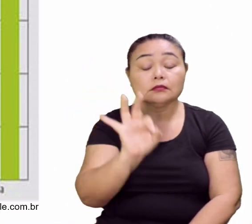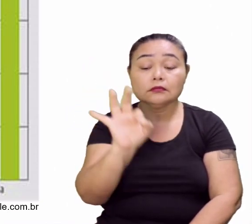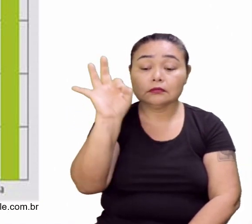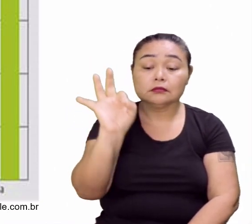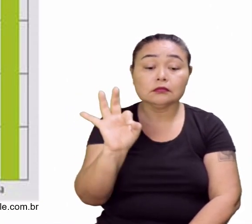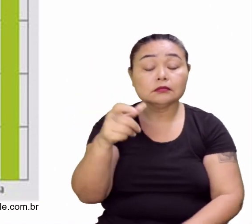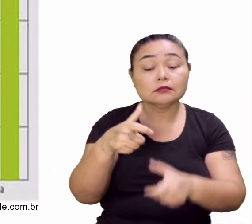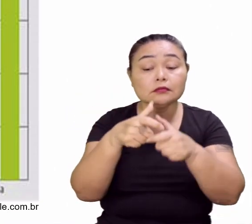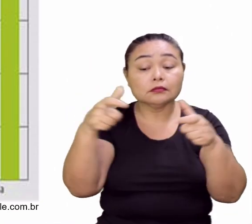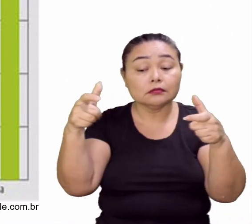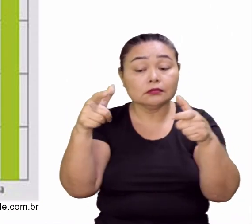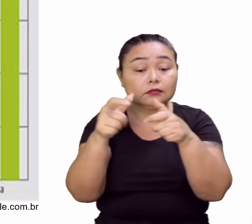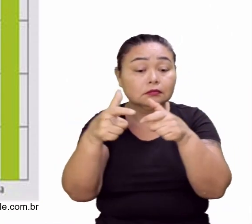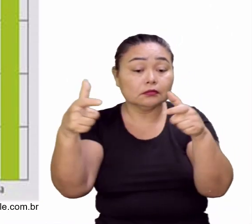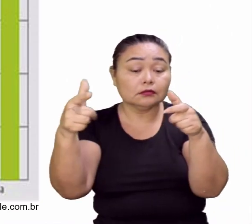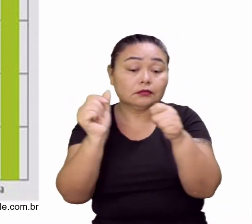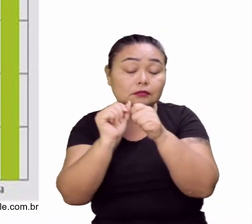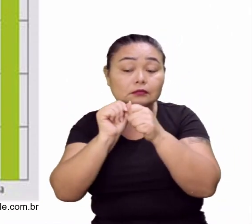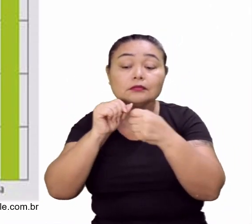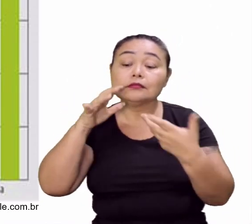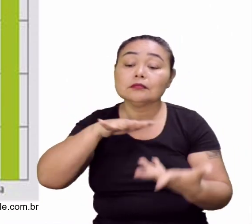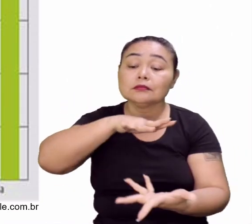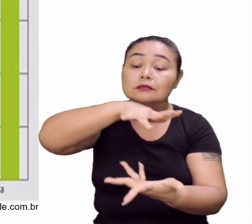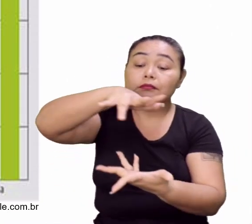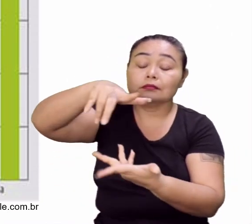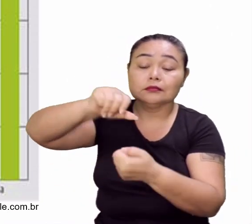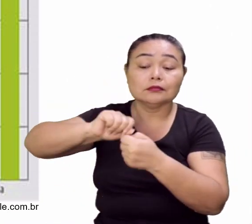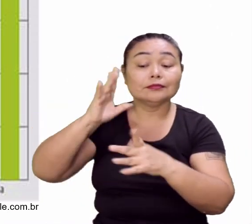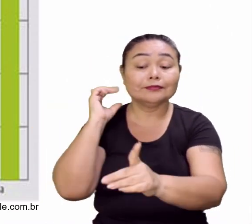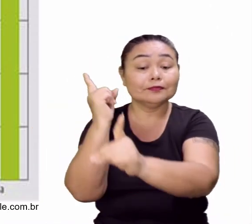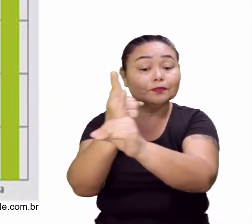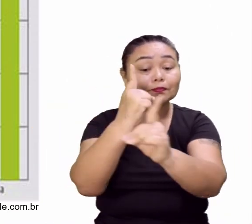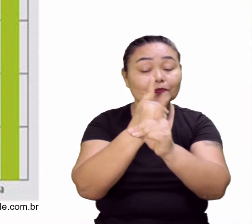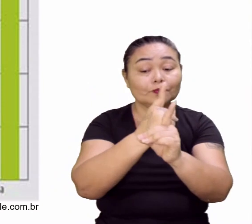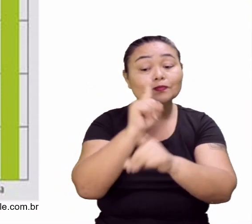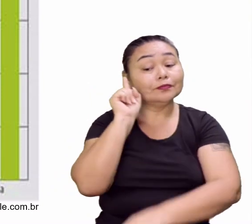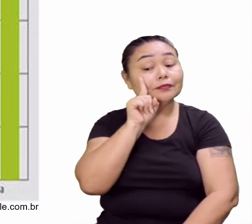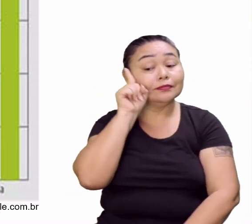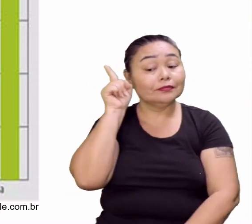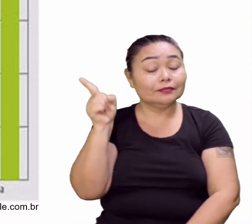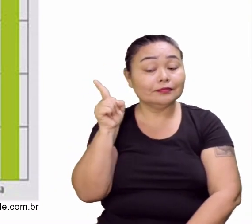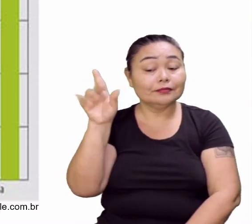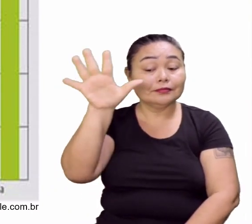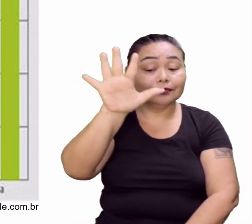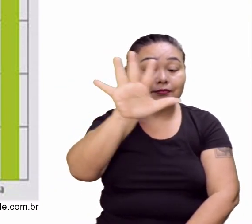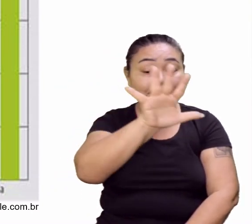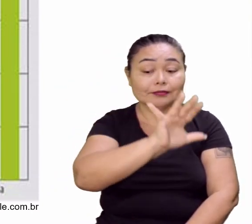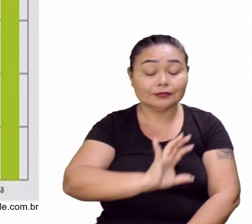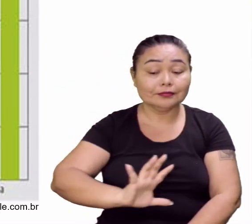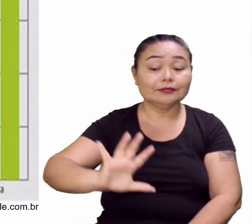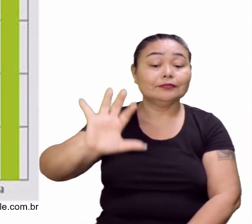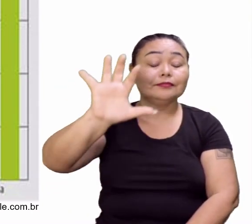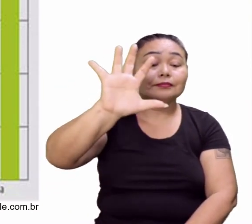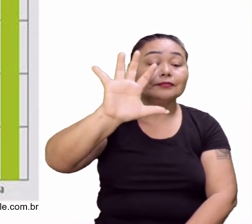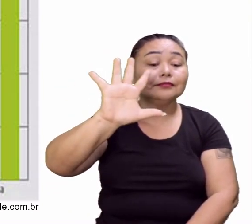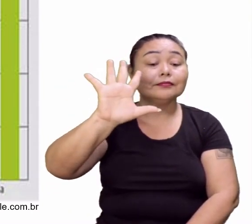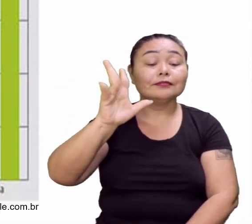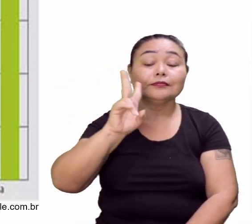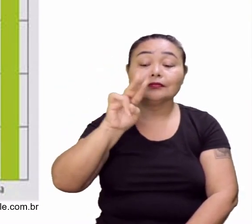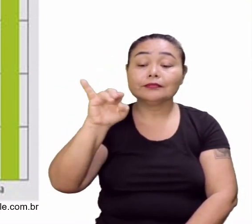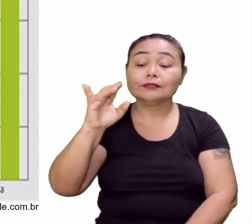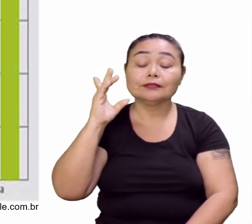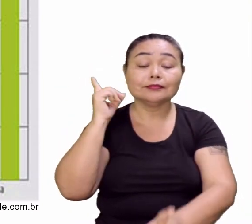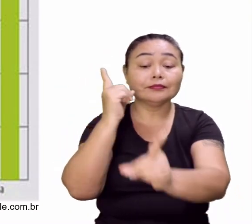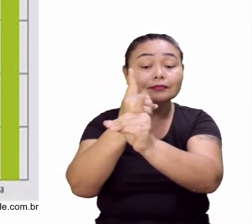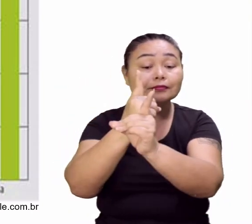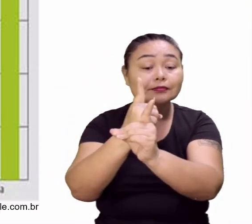taxa maior da urbanização mundial a gente encontra no continente, né, professor Jorge? A gente vai